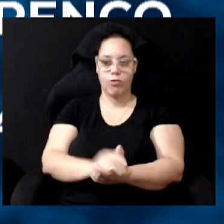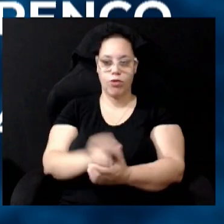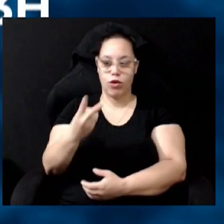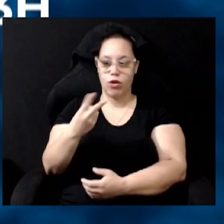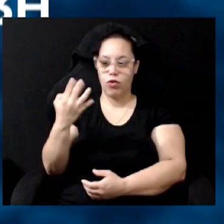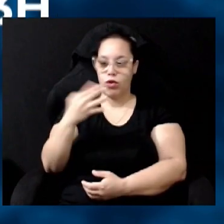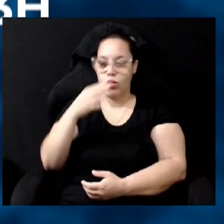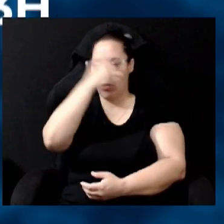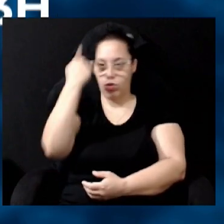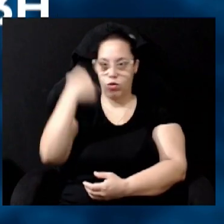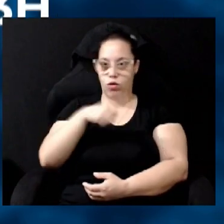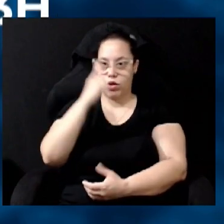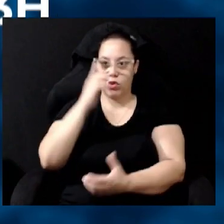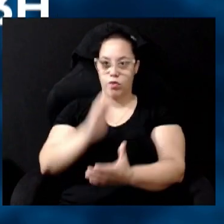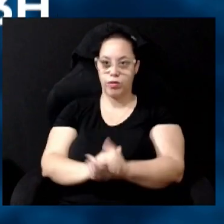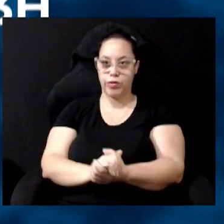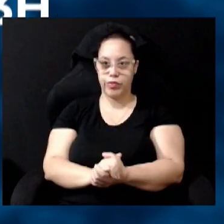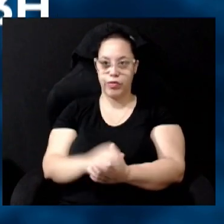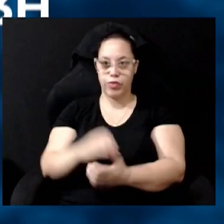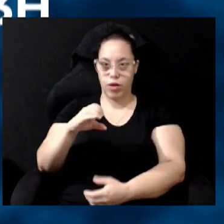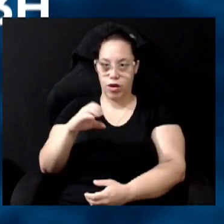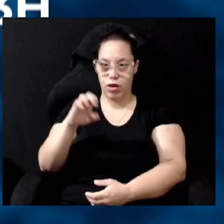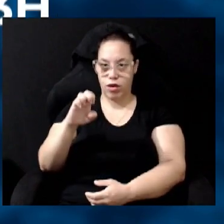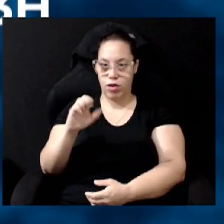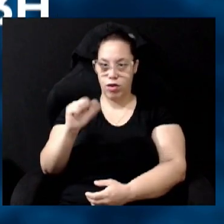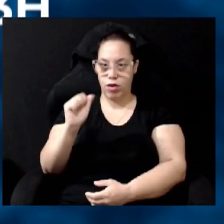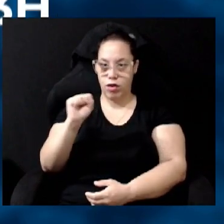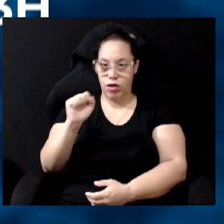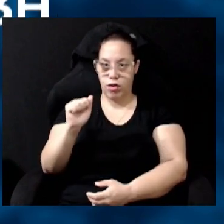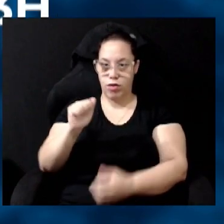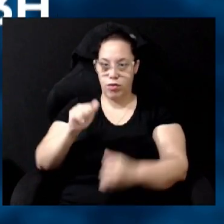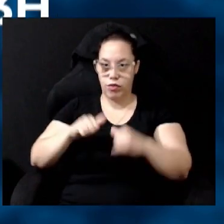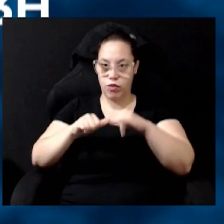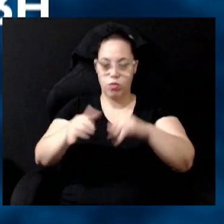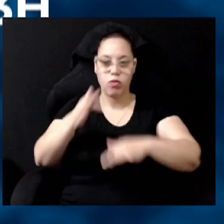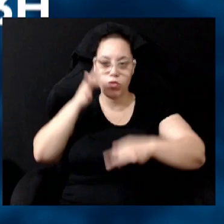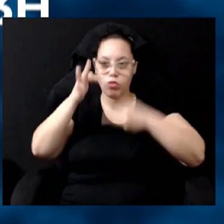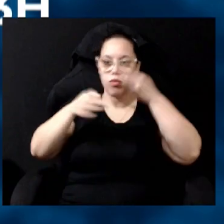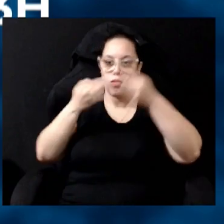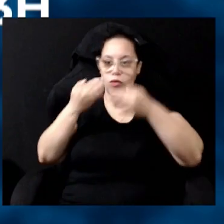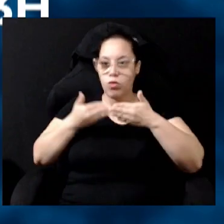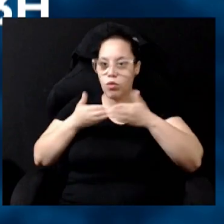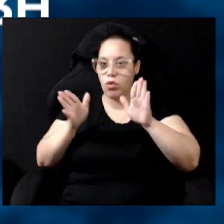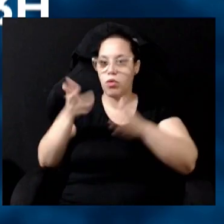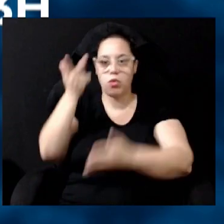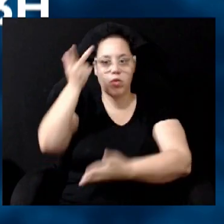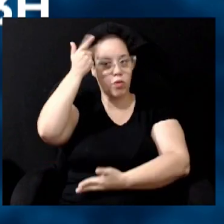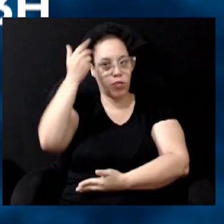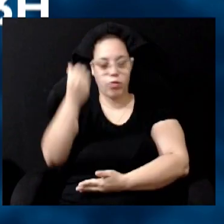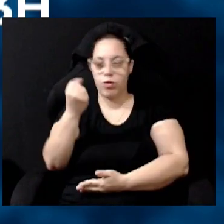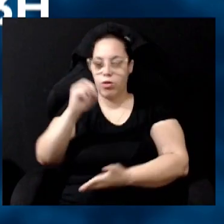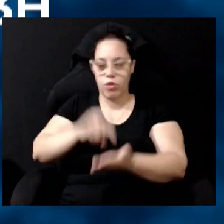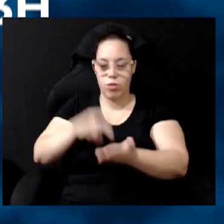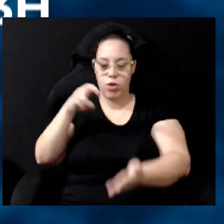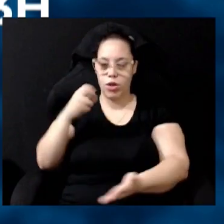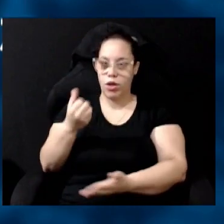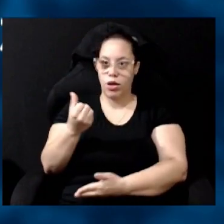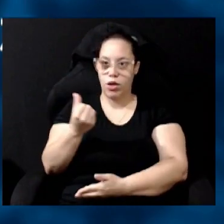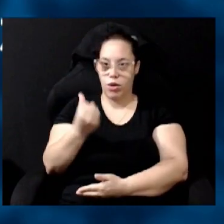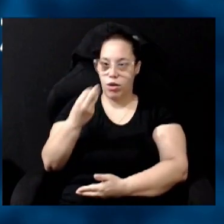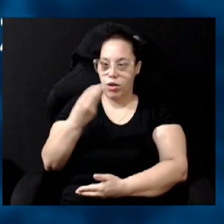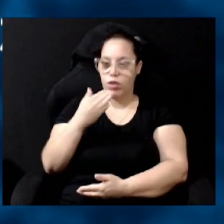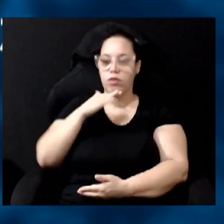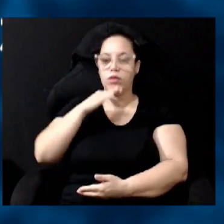horas. Ceasa, o mercado de flores abre amanhã normalmente, das 8 horas da manhã a 1 hora da